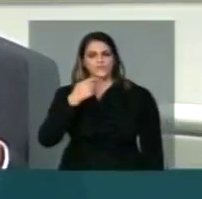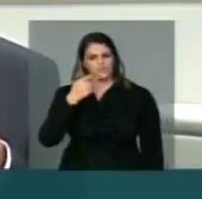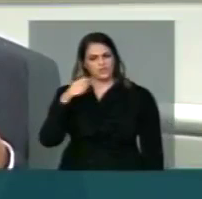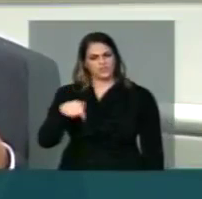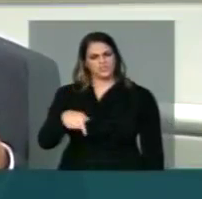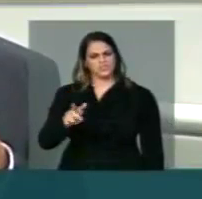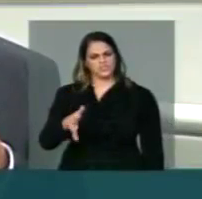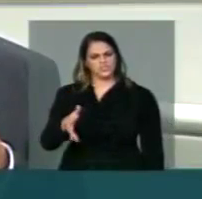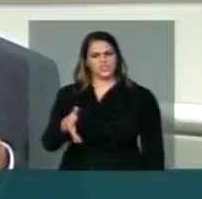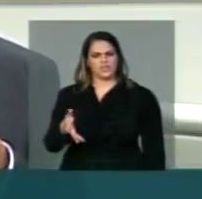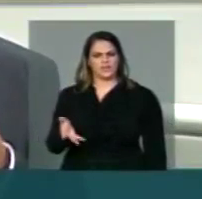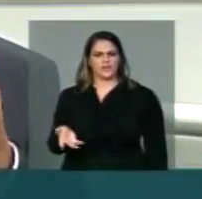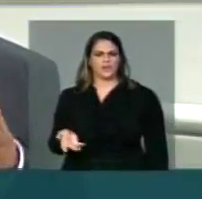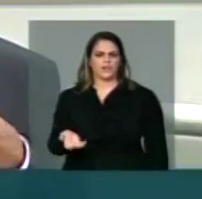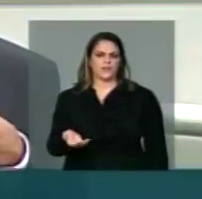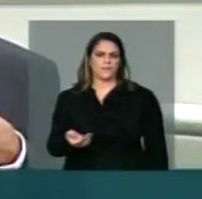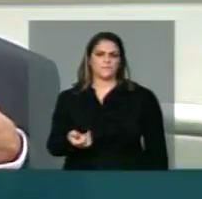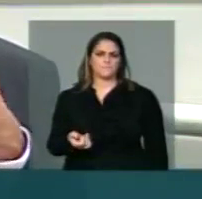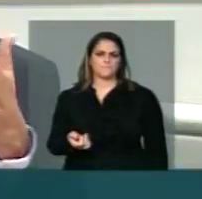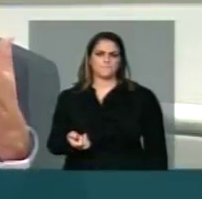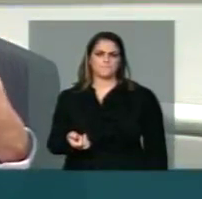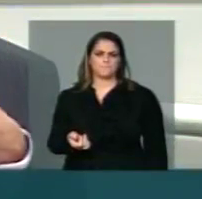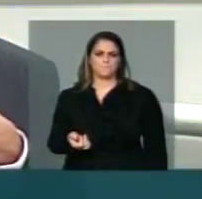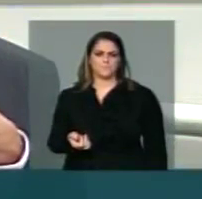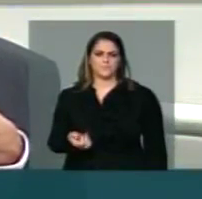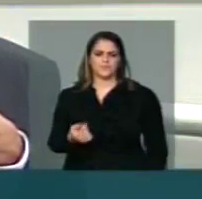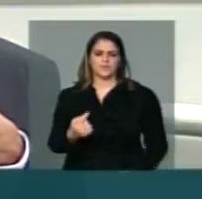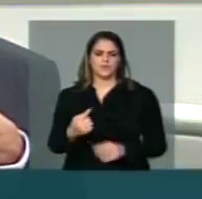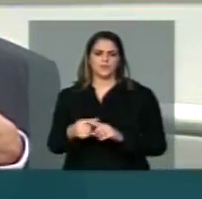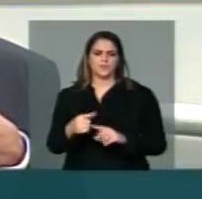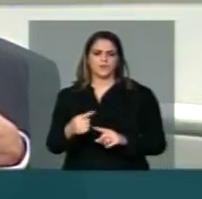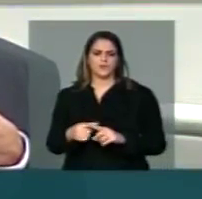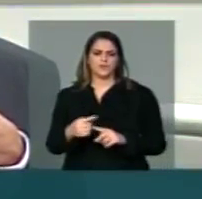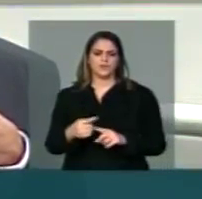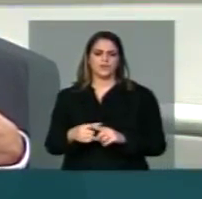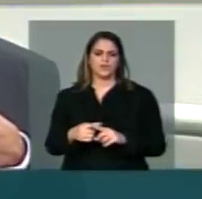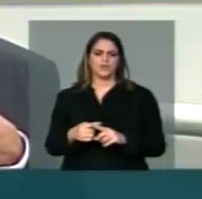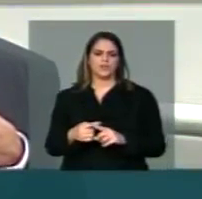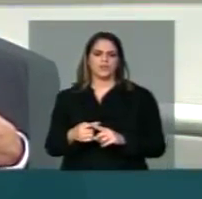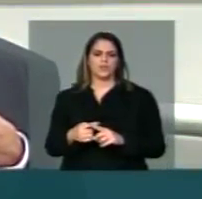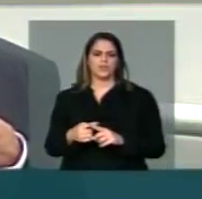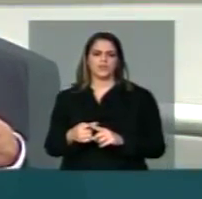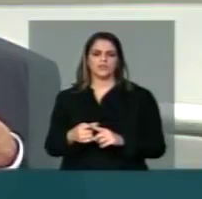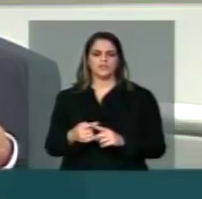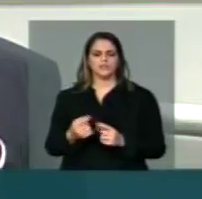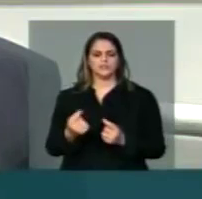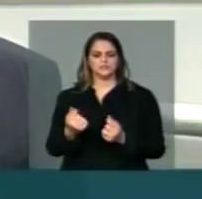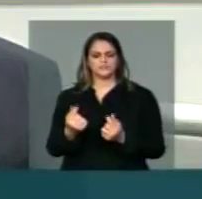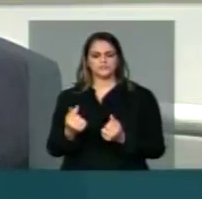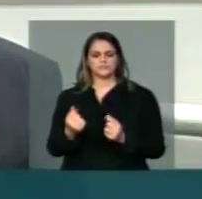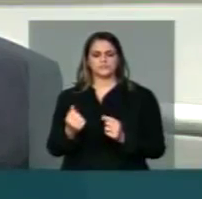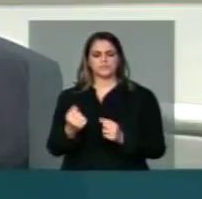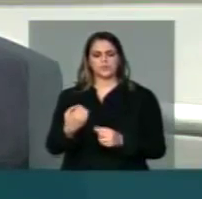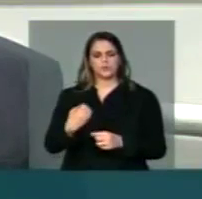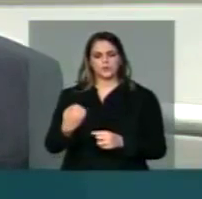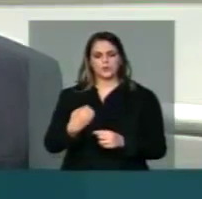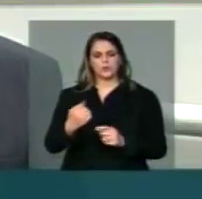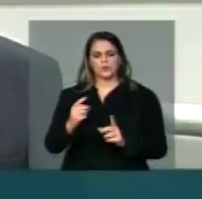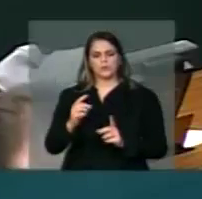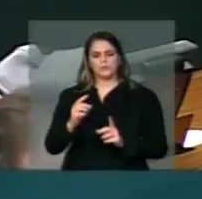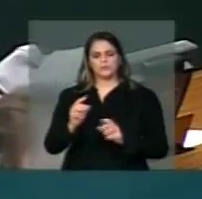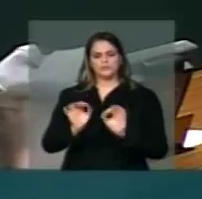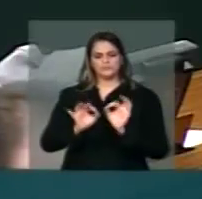um potencial direcionamento a partir da flutuação das estimativas da Petrobras.